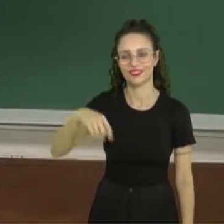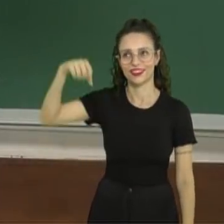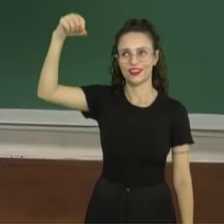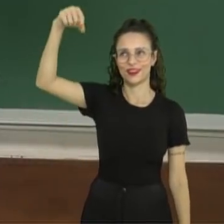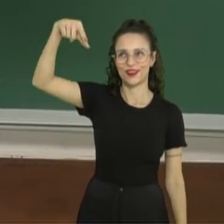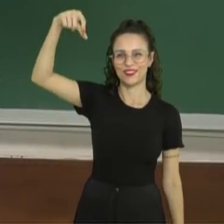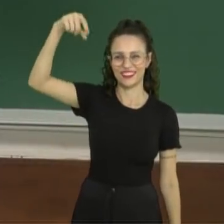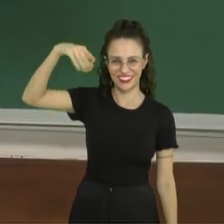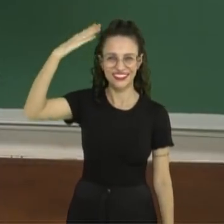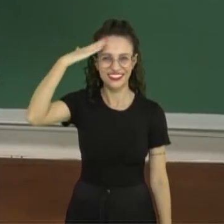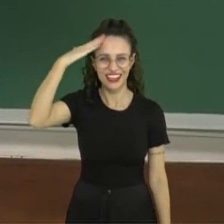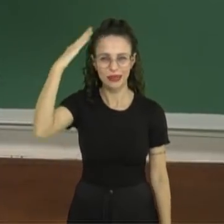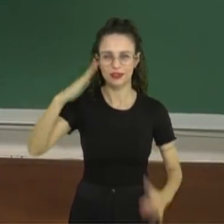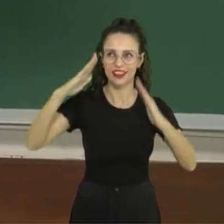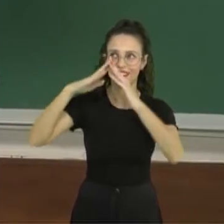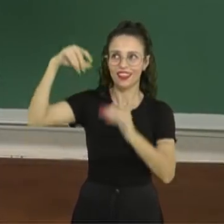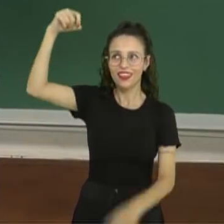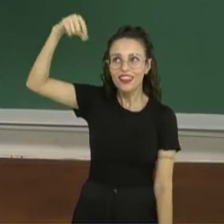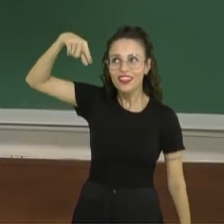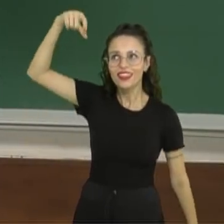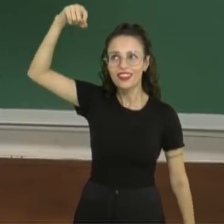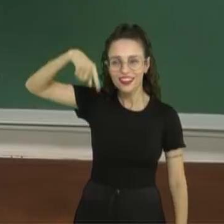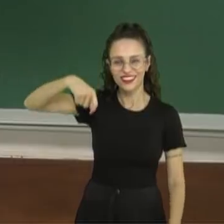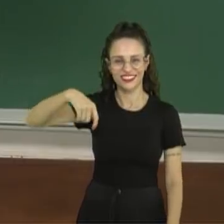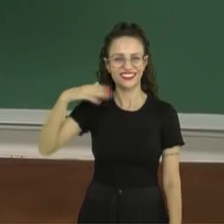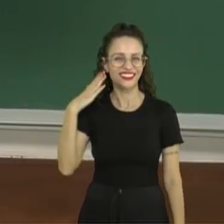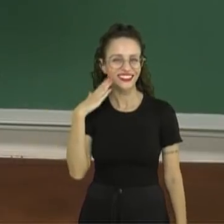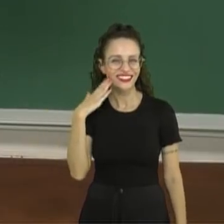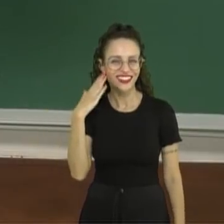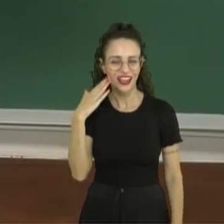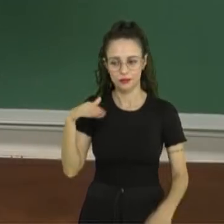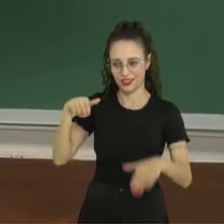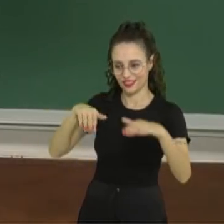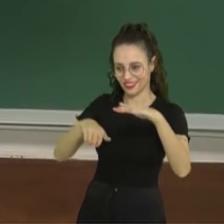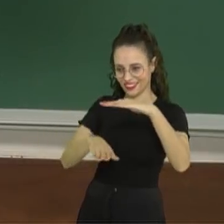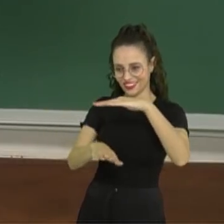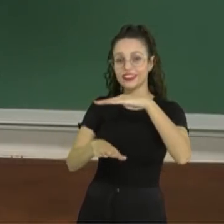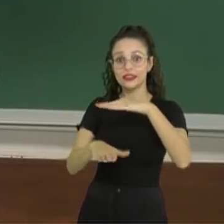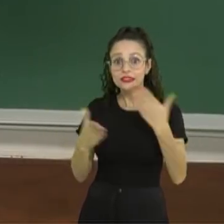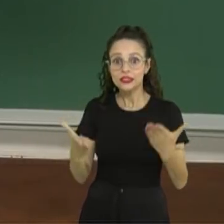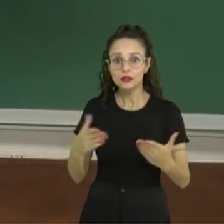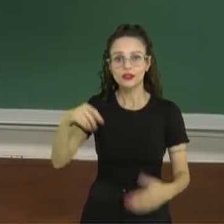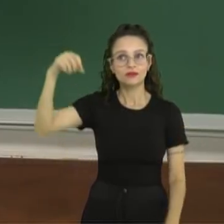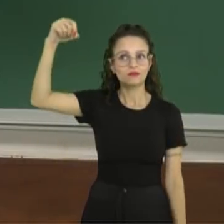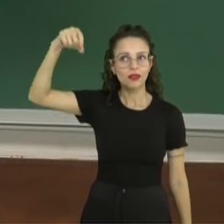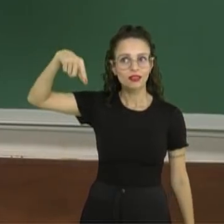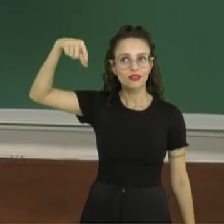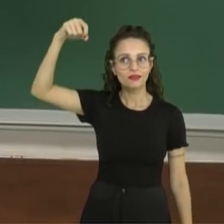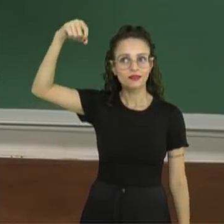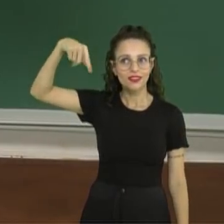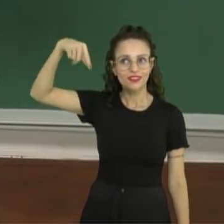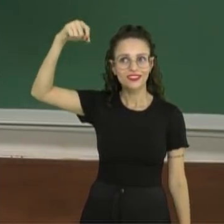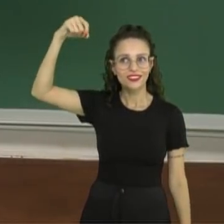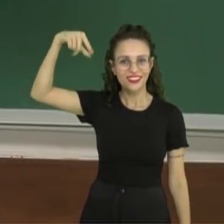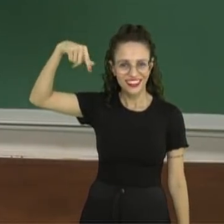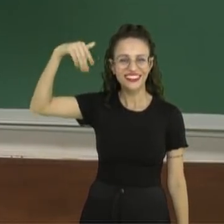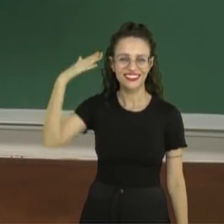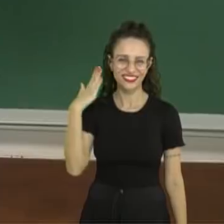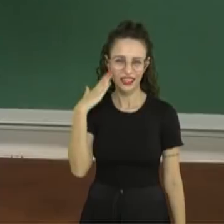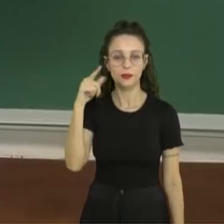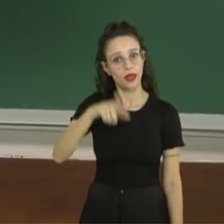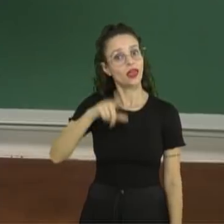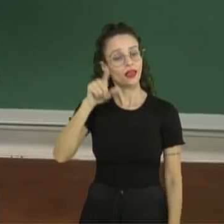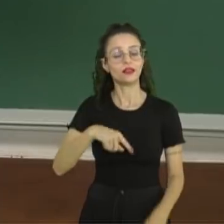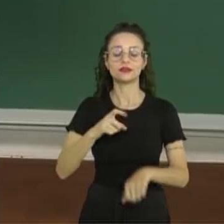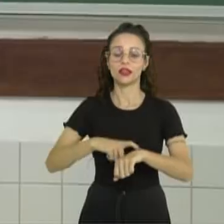goteira, bendita goteira, né, da nossa casa, da garagem, por exemplo, caindo no chão? Pim, pim, pim. Veja que é uma